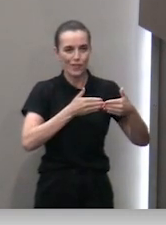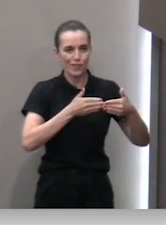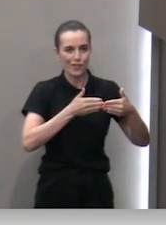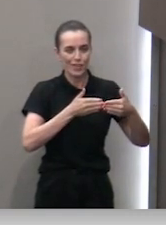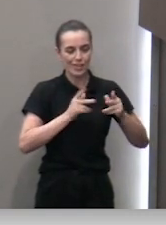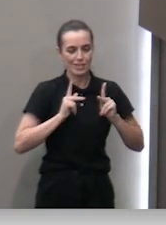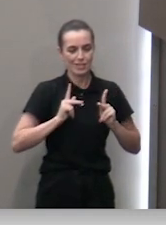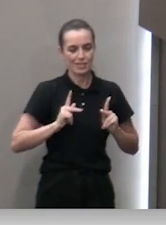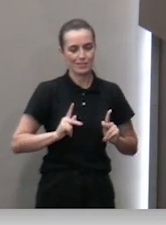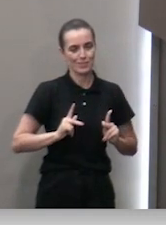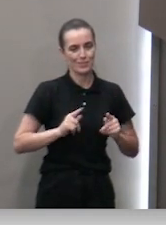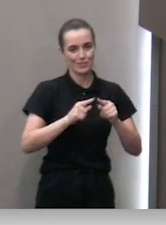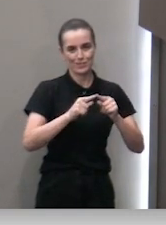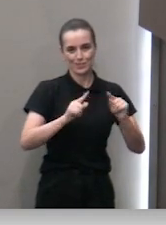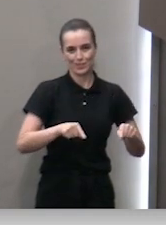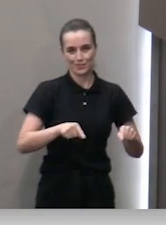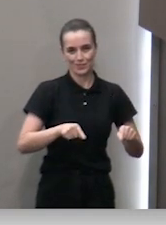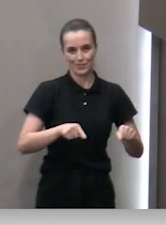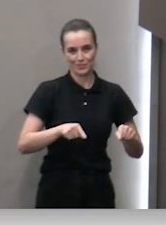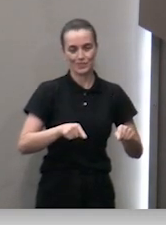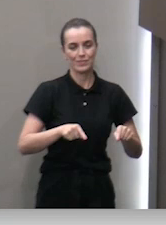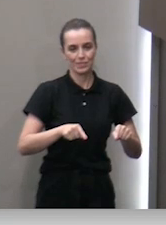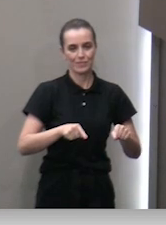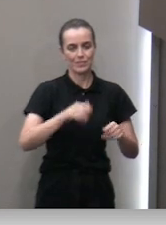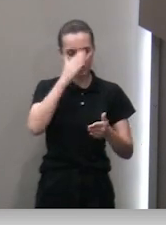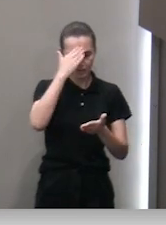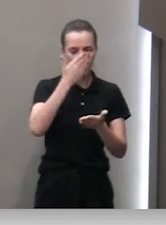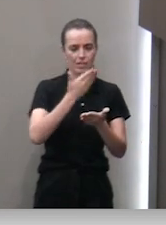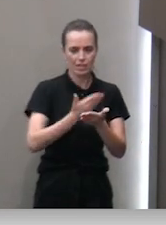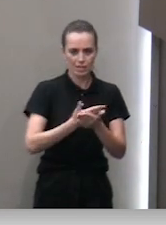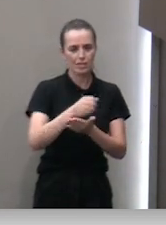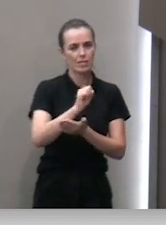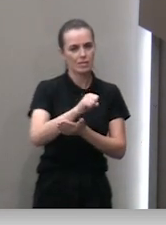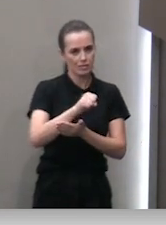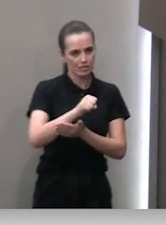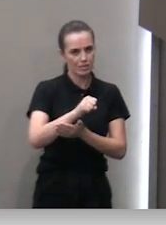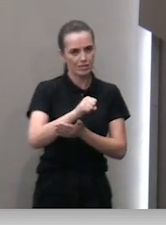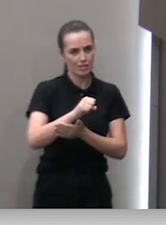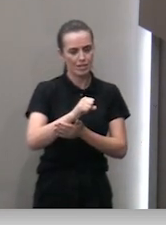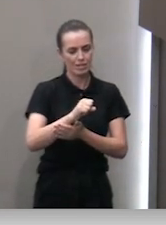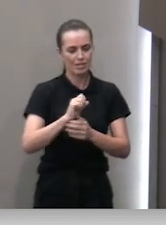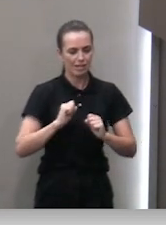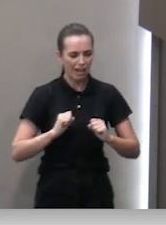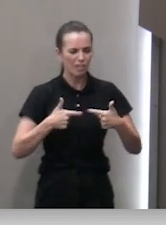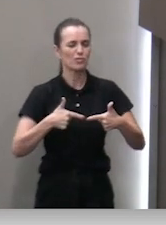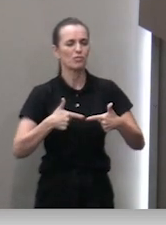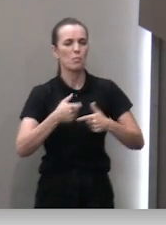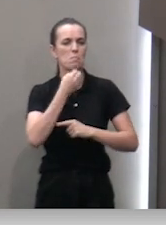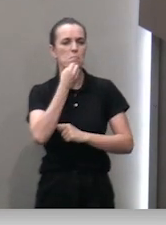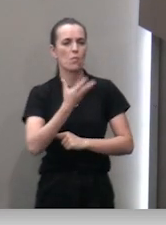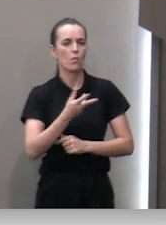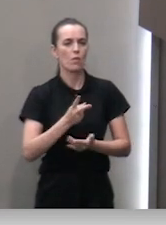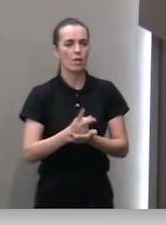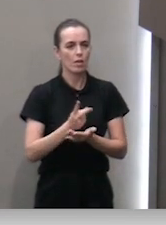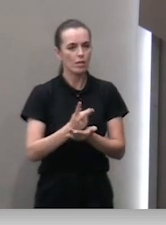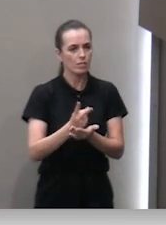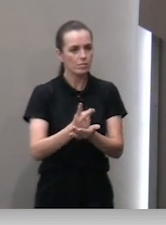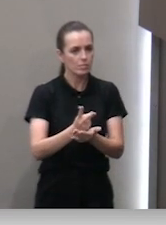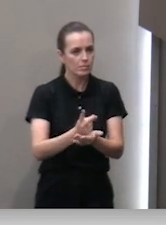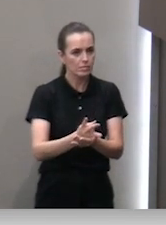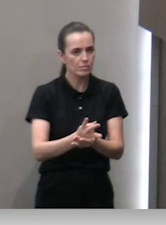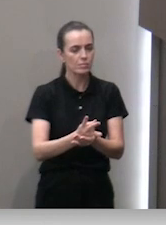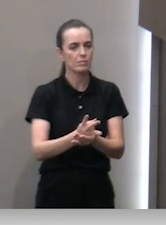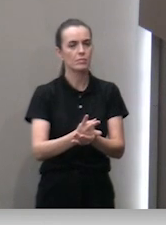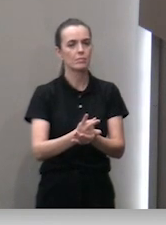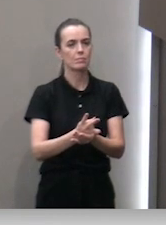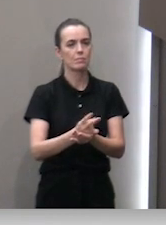sindicalizados. E, com certeza, Simpasso o faz, e muito bem, porque sempre, sempre,